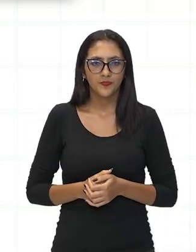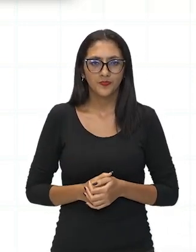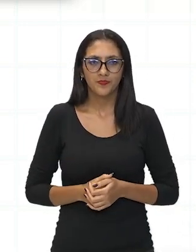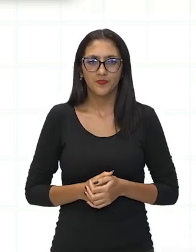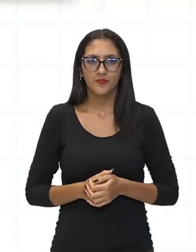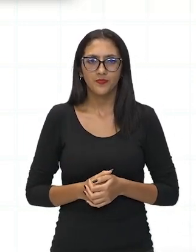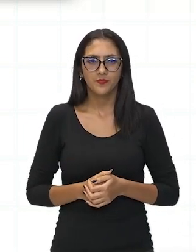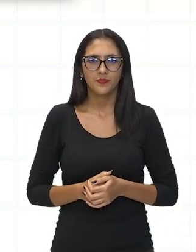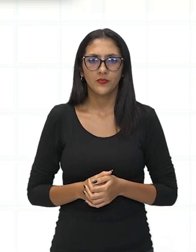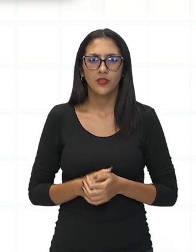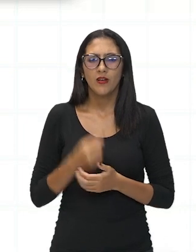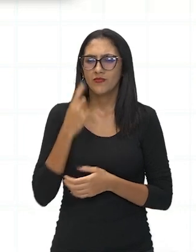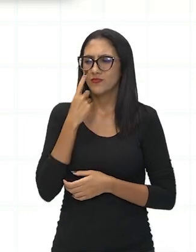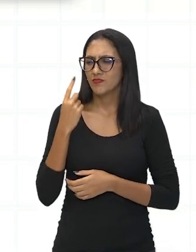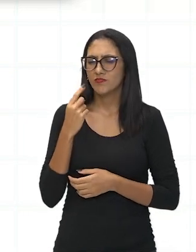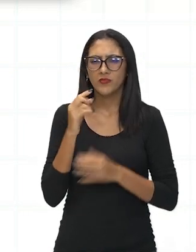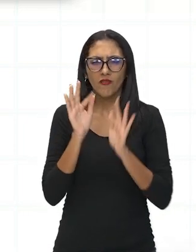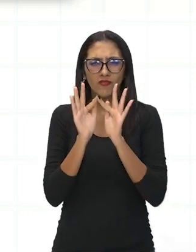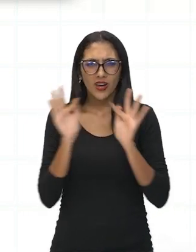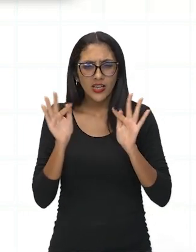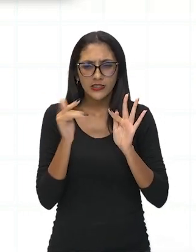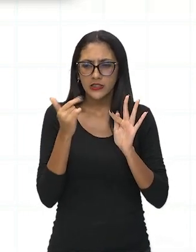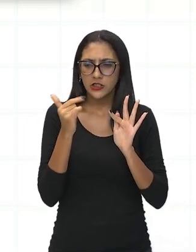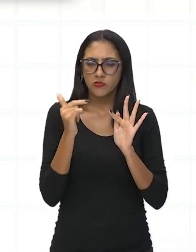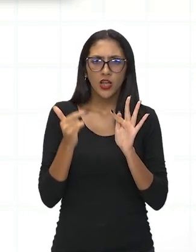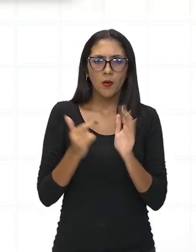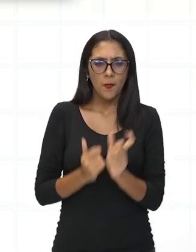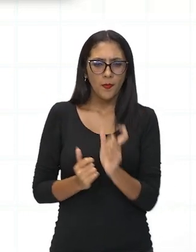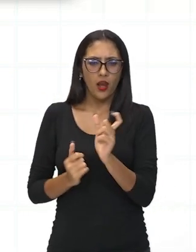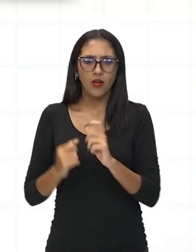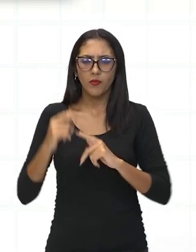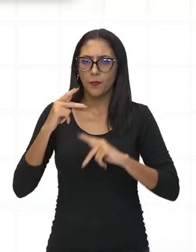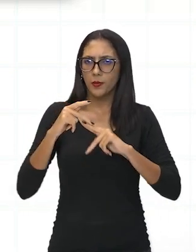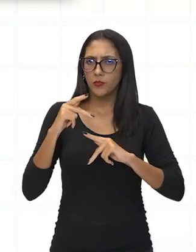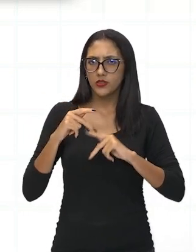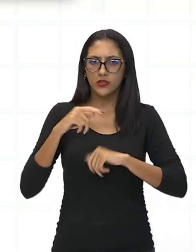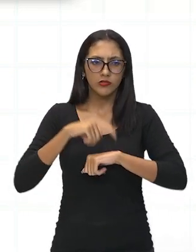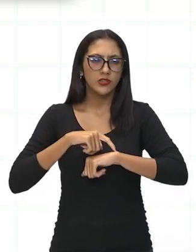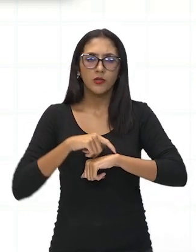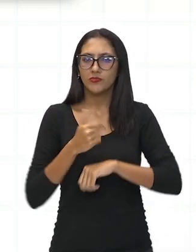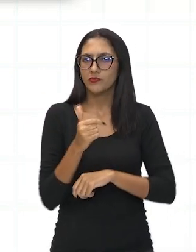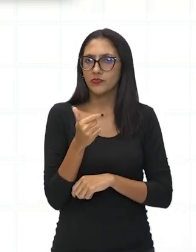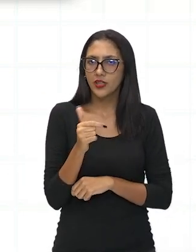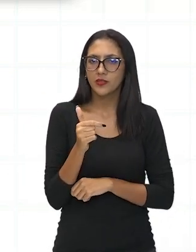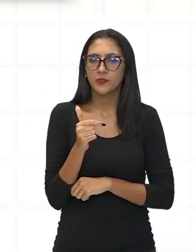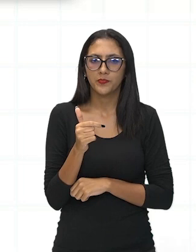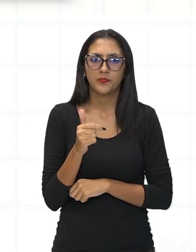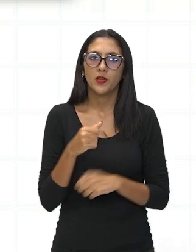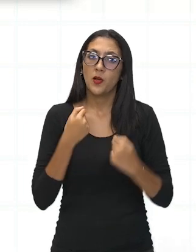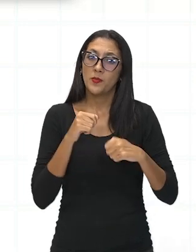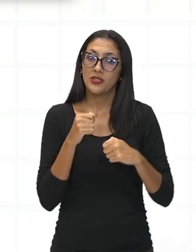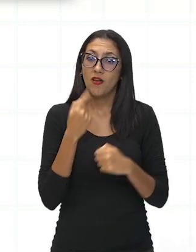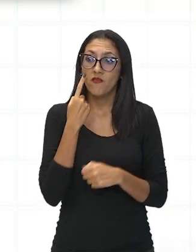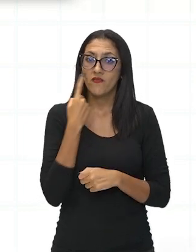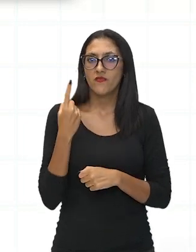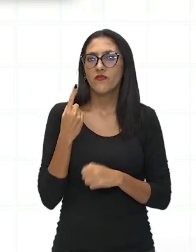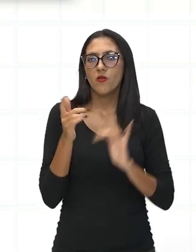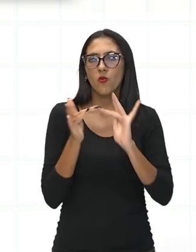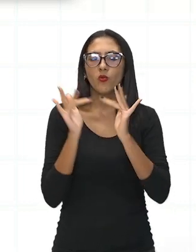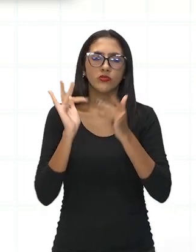uma expressão de tempo, como lá na anterior, que é o while, que já ajuda bastante, temos que prestar atenção no contexto,